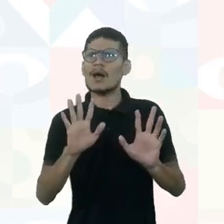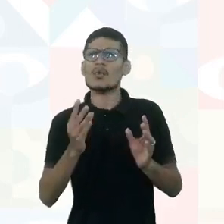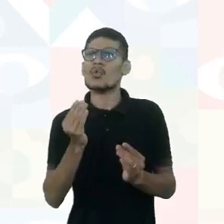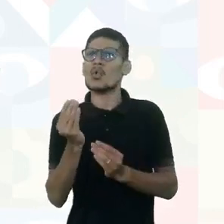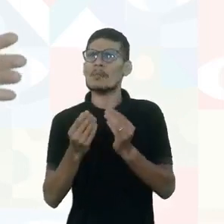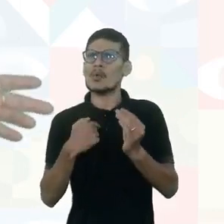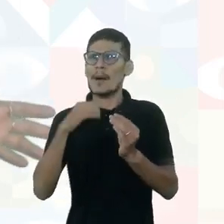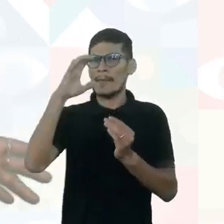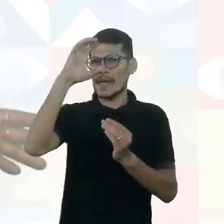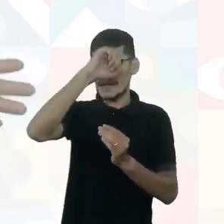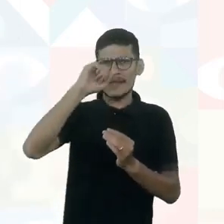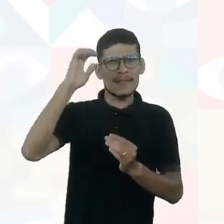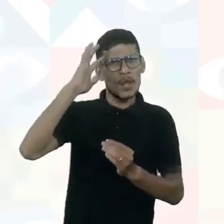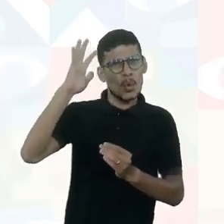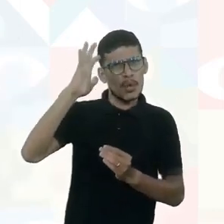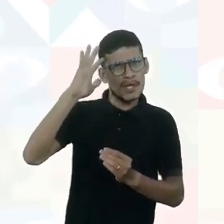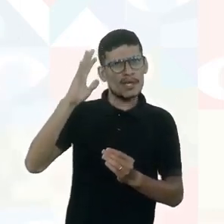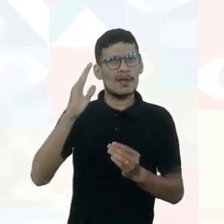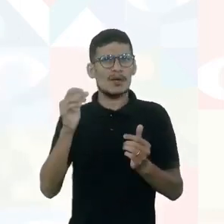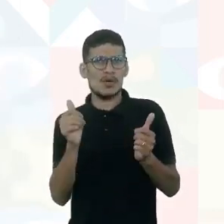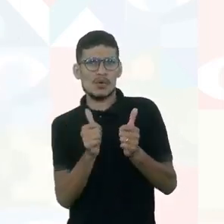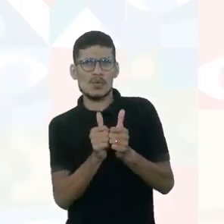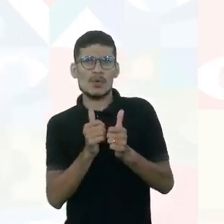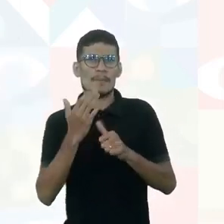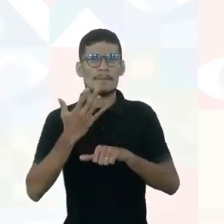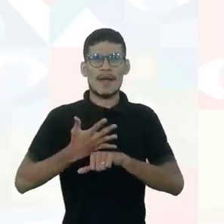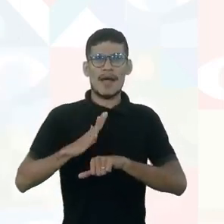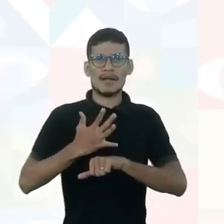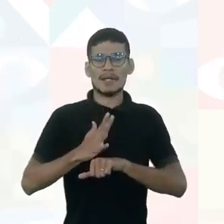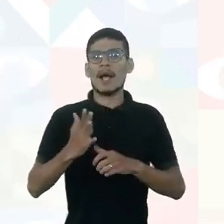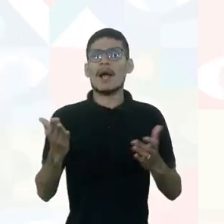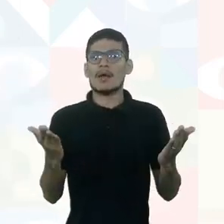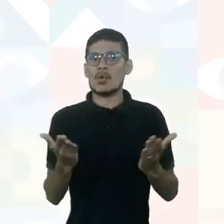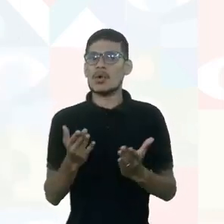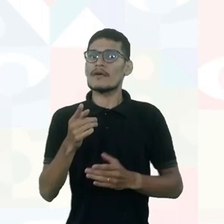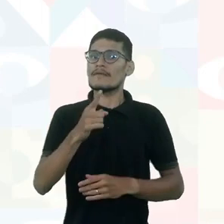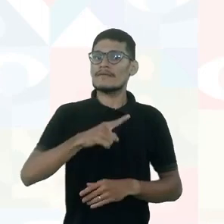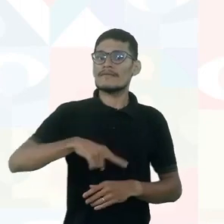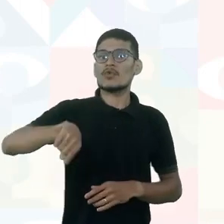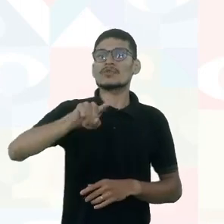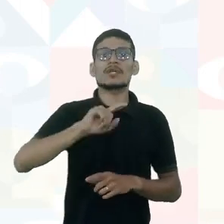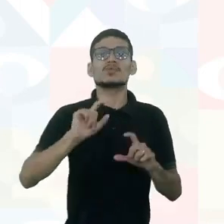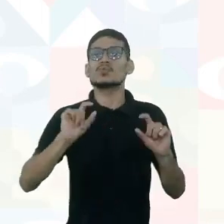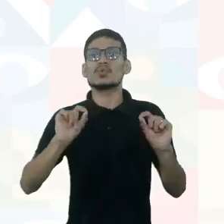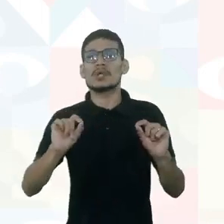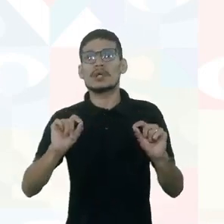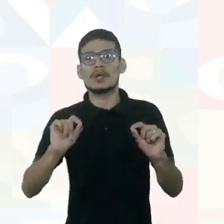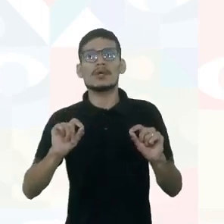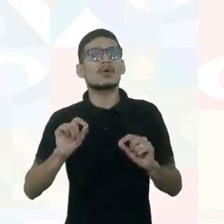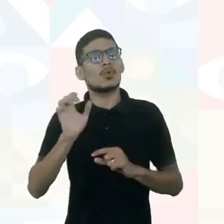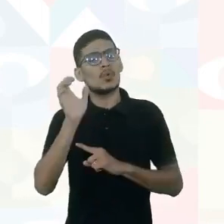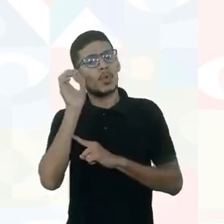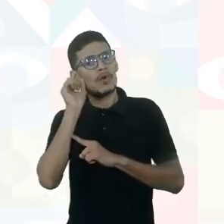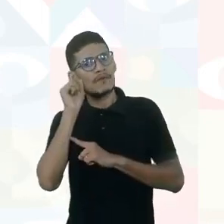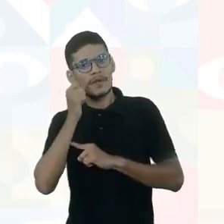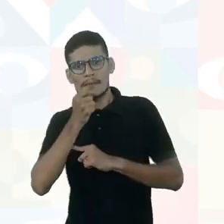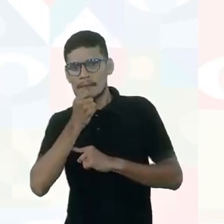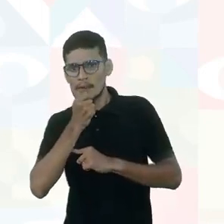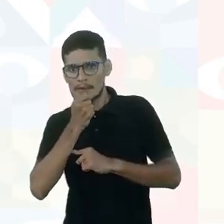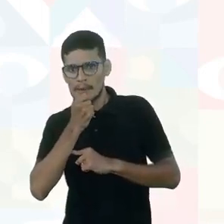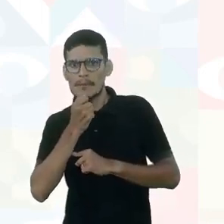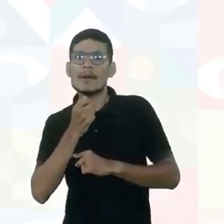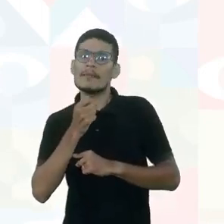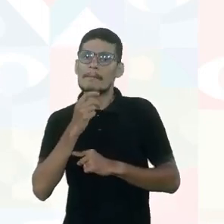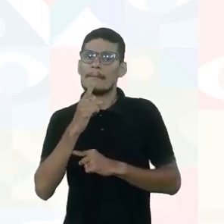aprendeu tanto a teoria como a prática, a ideia agora é você ir ouvir o podcast. O podcast